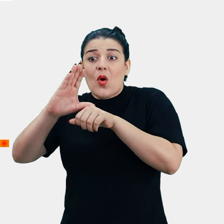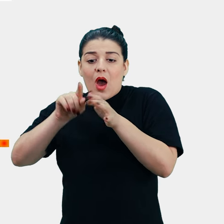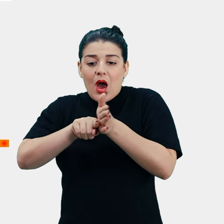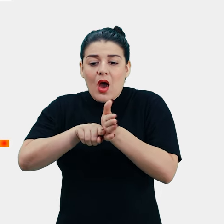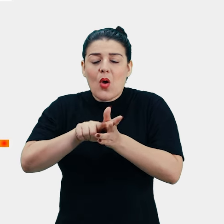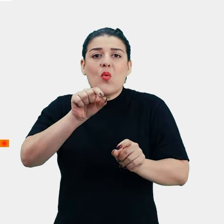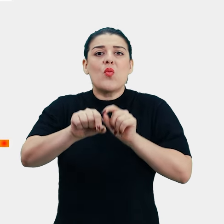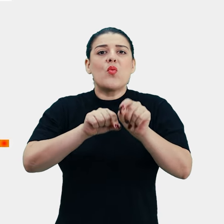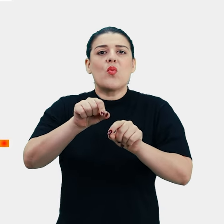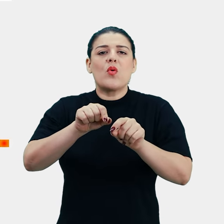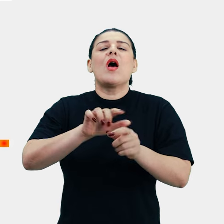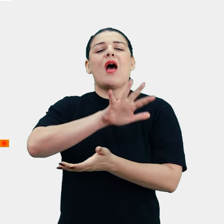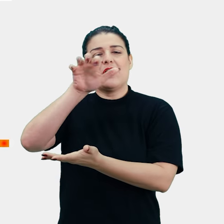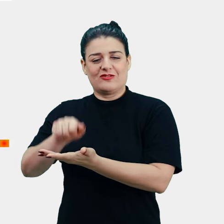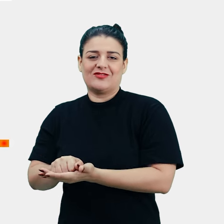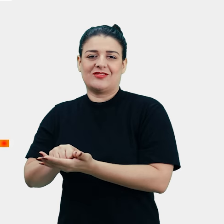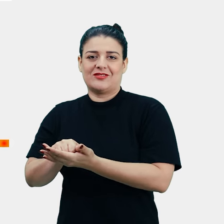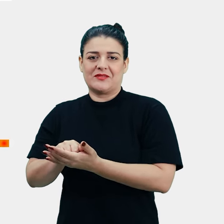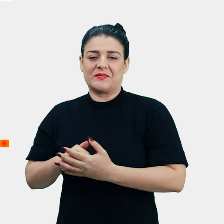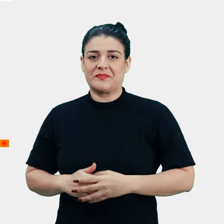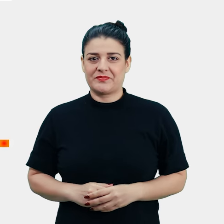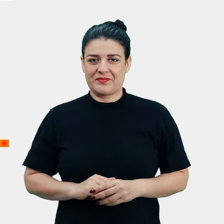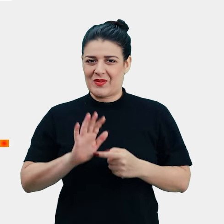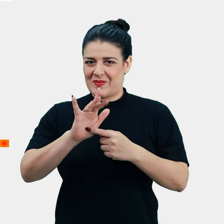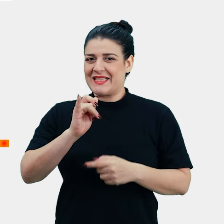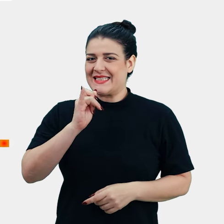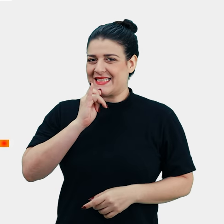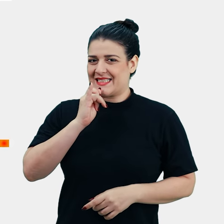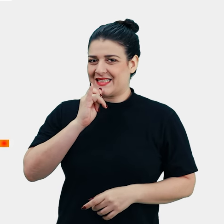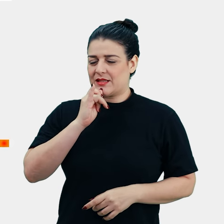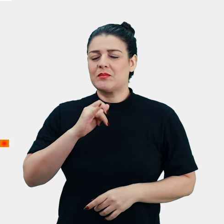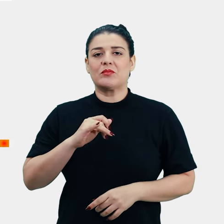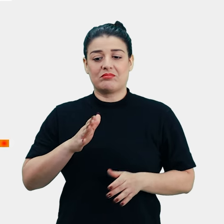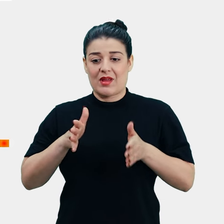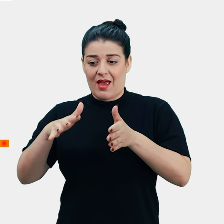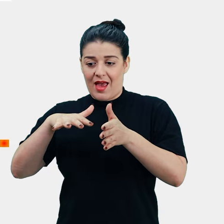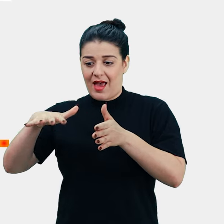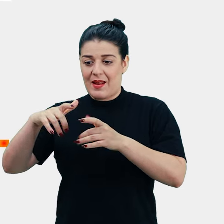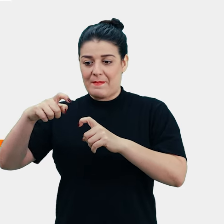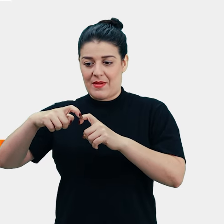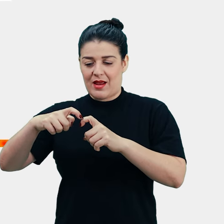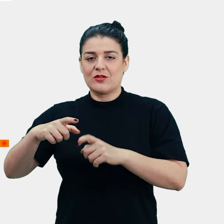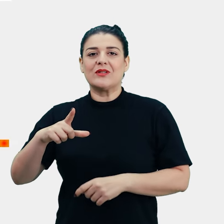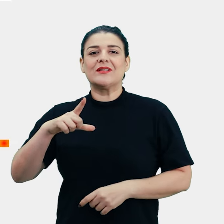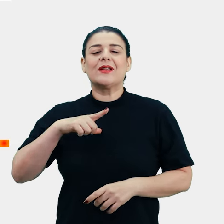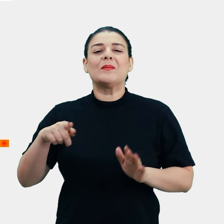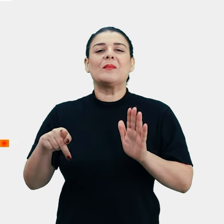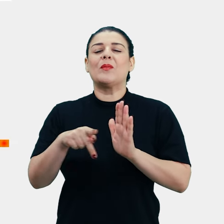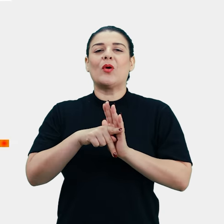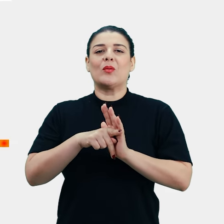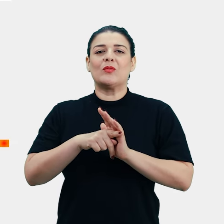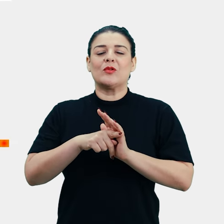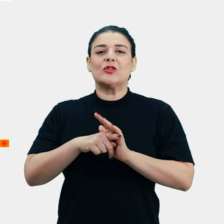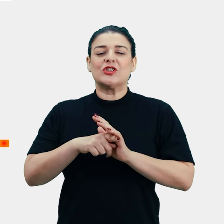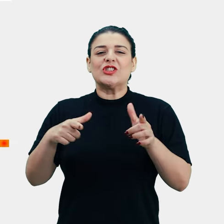plantas arquivados e registrados. Então, aqui nós temos como exemplo a matéria médica, esse arquivo da medicina chinesa e o